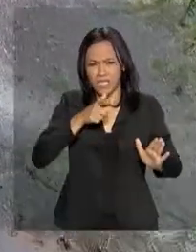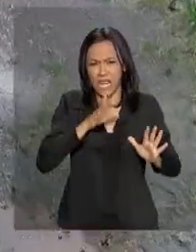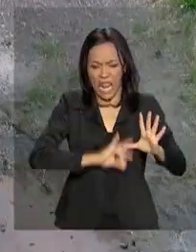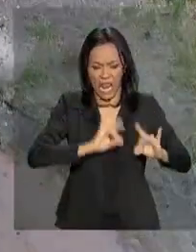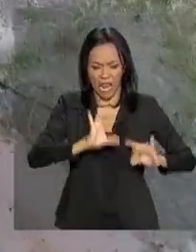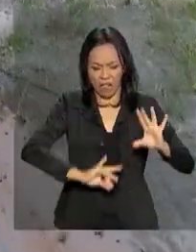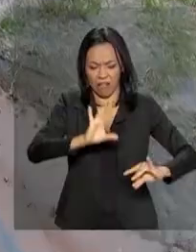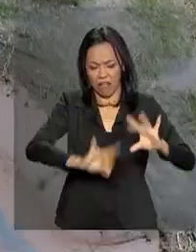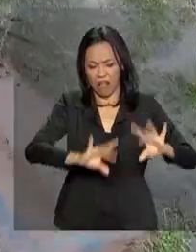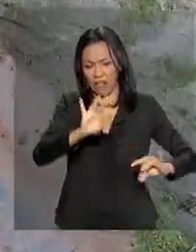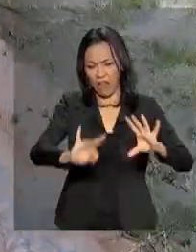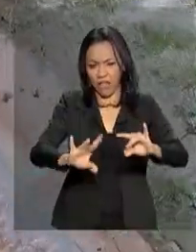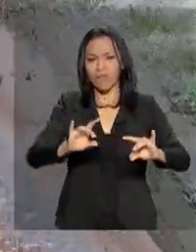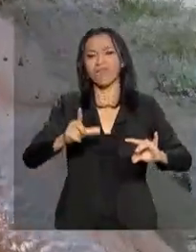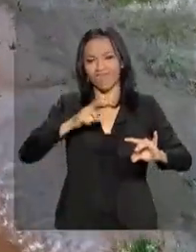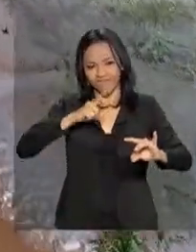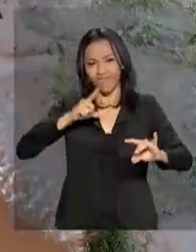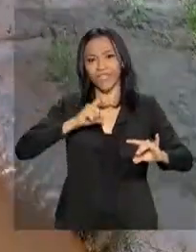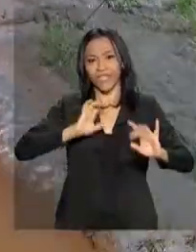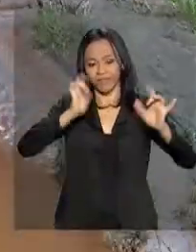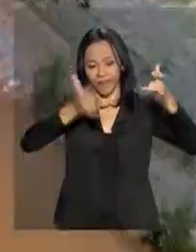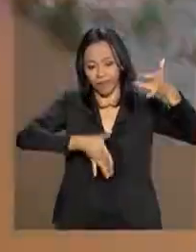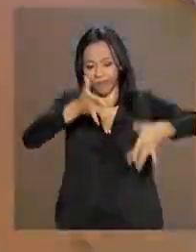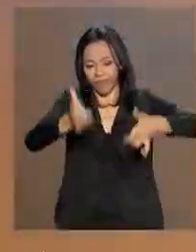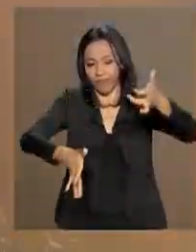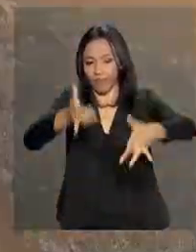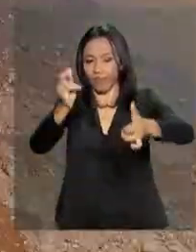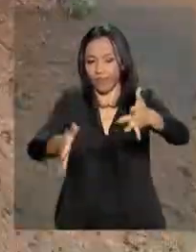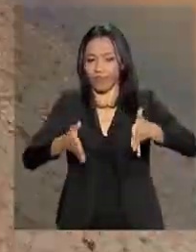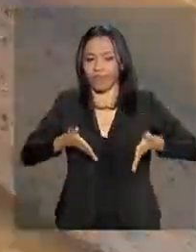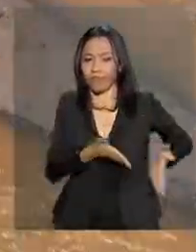lama ainda está por toda a bacia do Rio Doce.